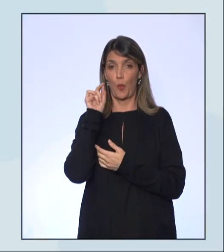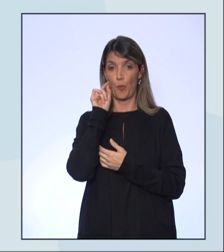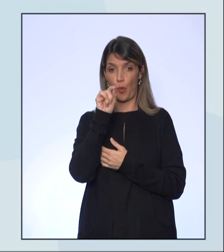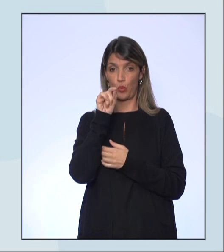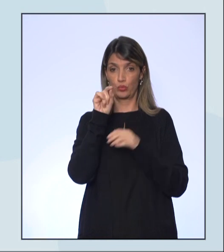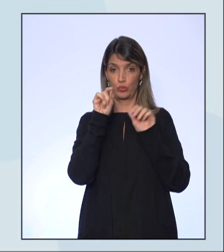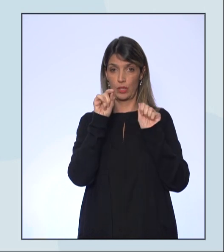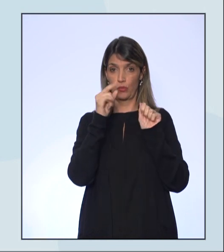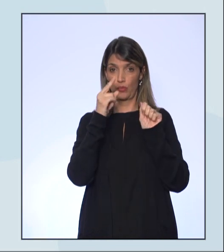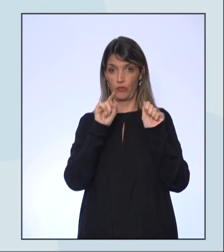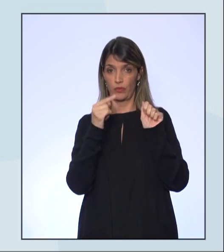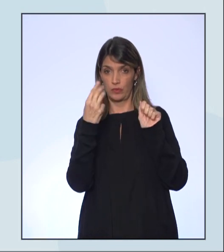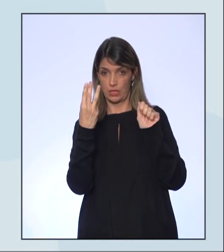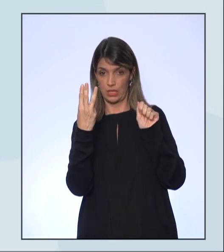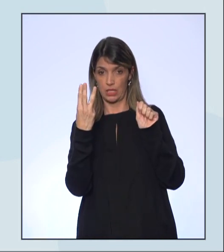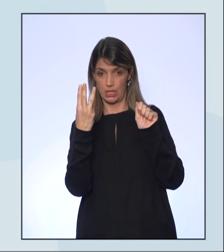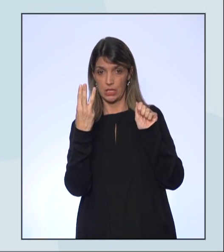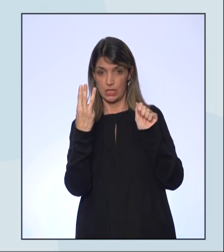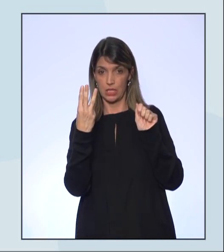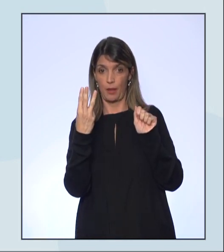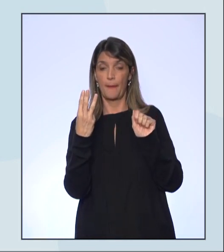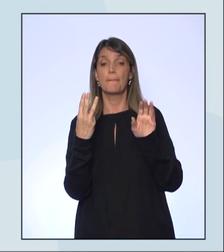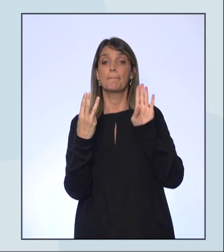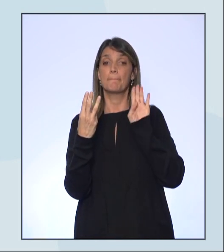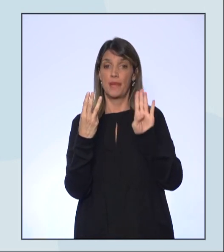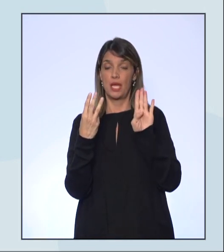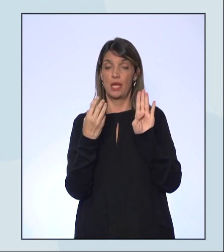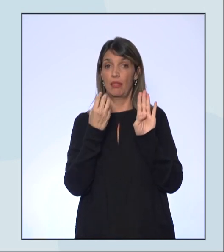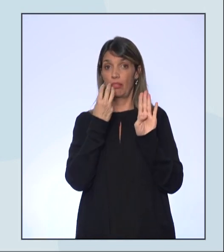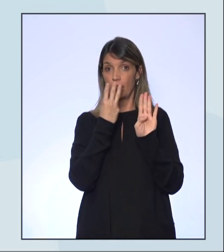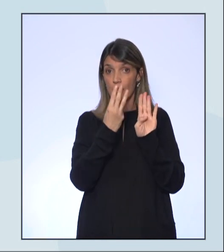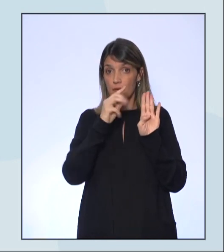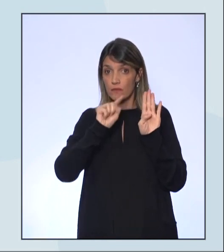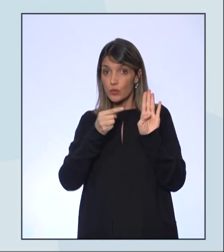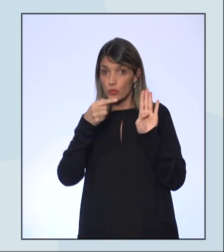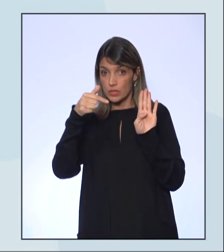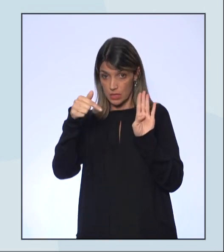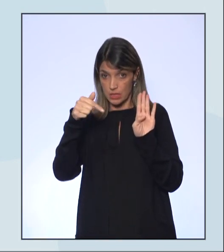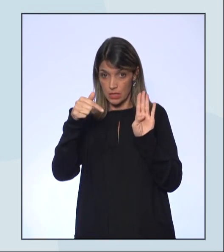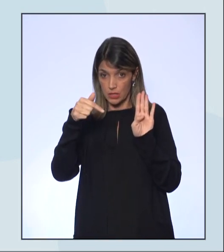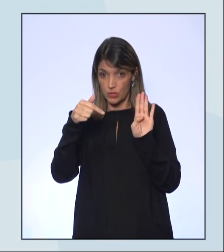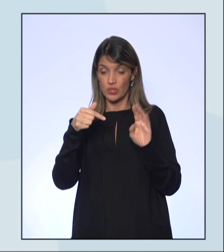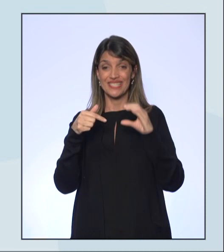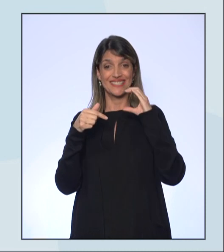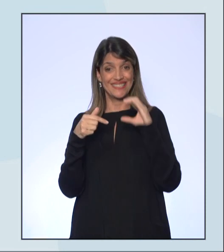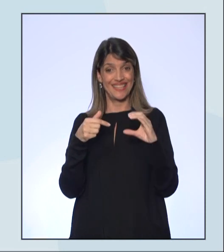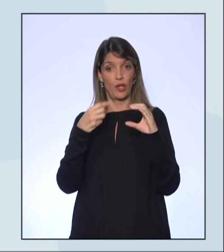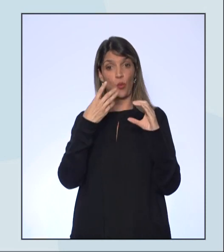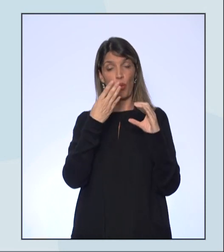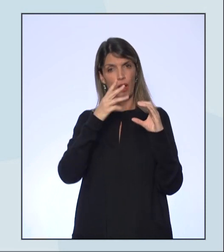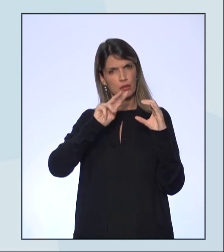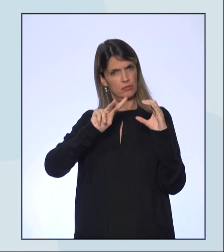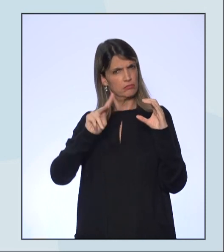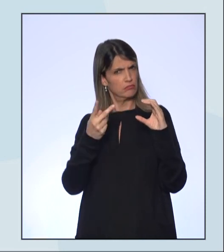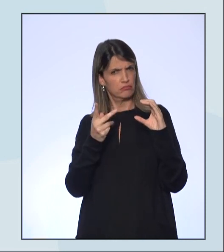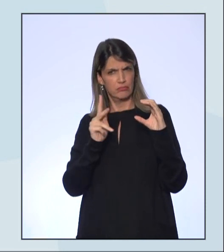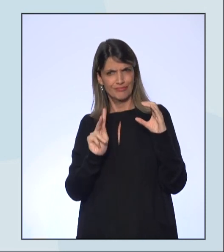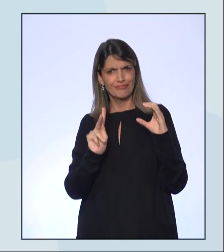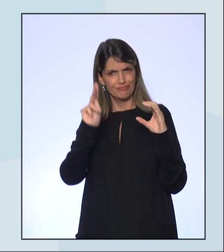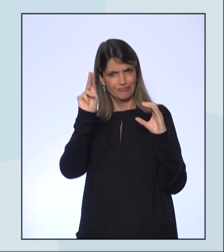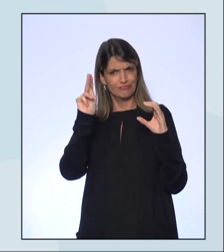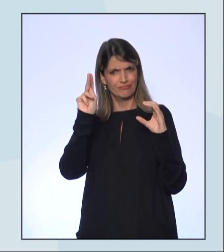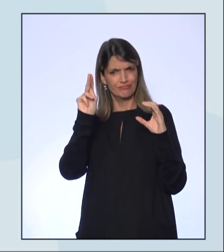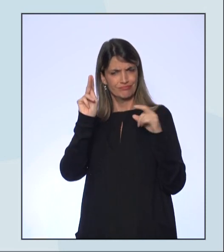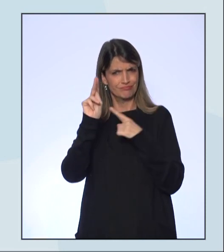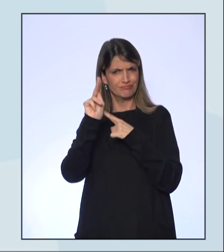A, 1 e 3, B, 3 e 7, e o C, 4 e